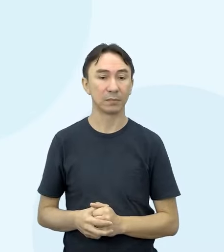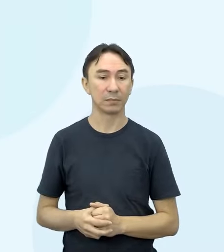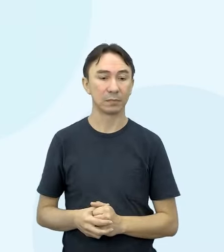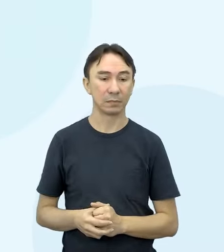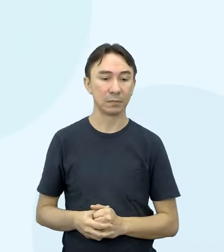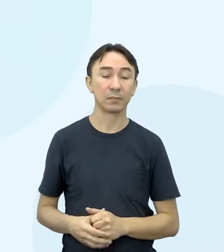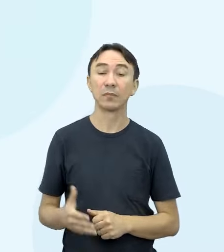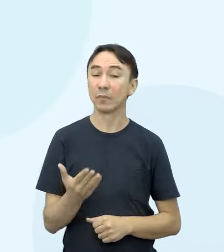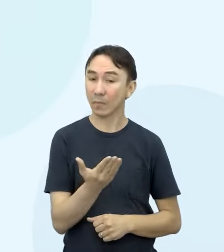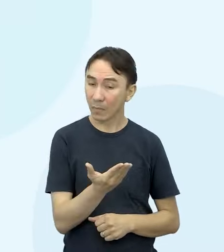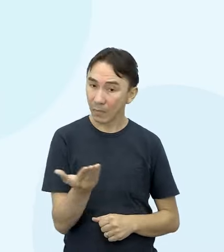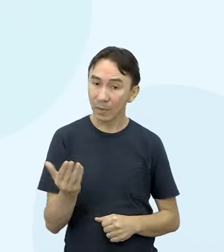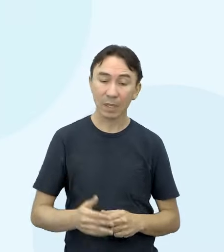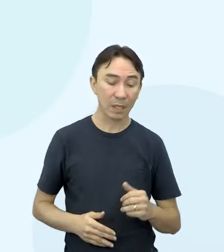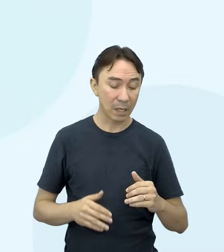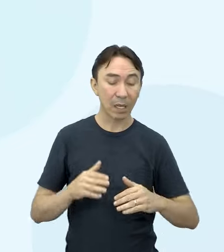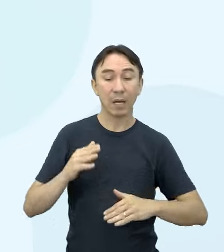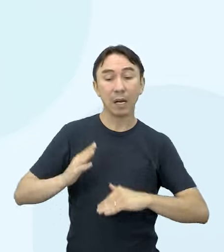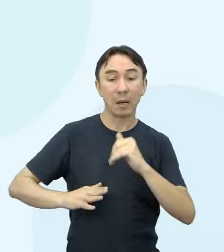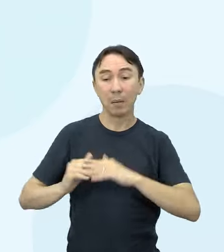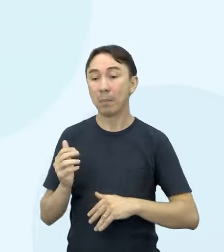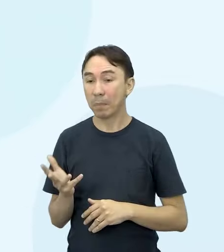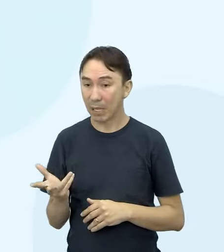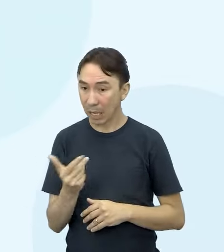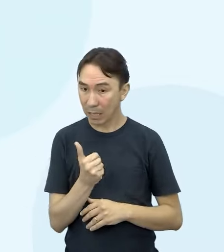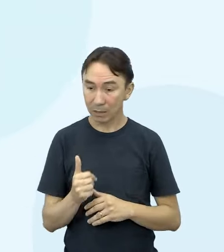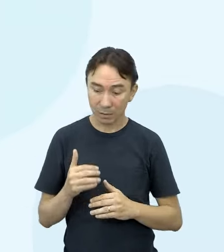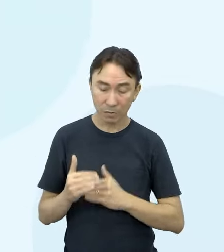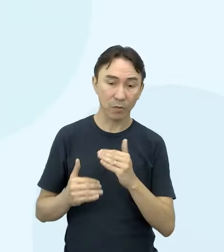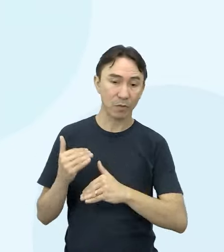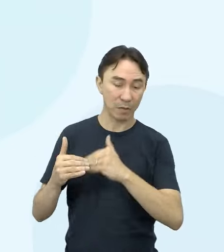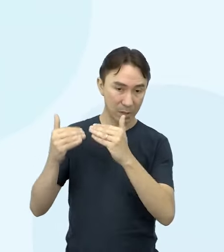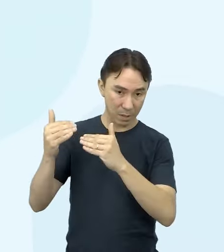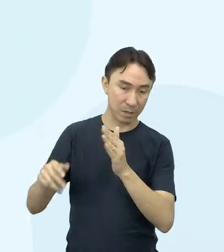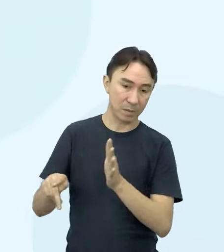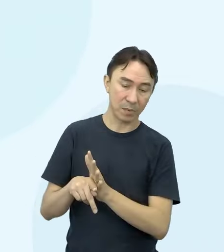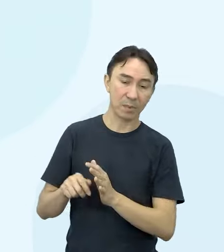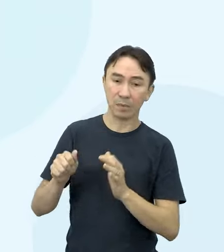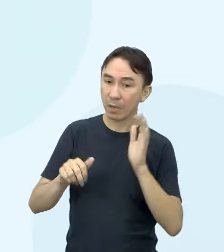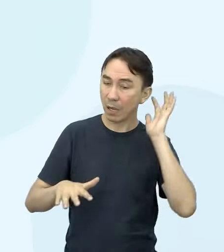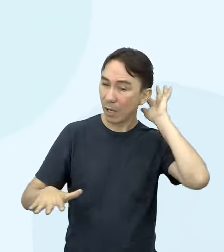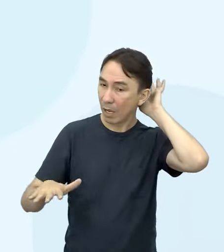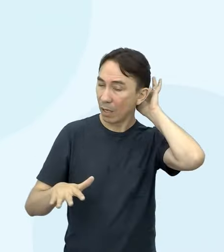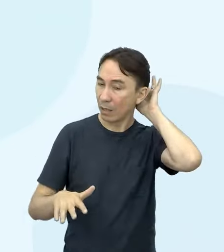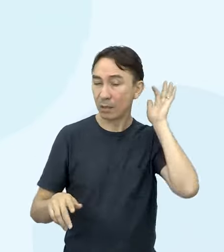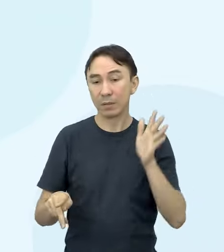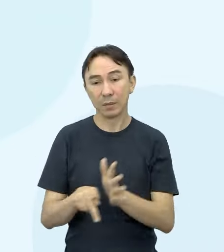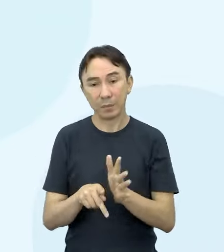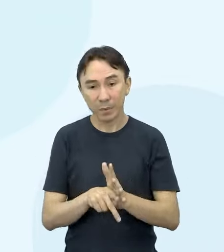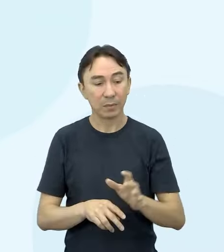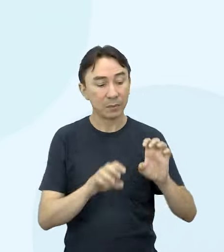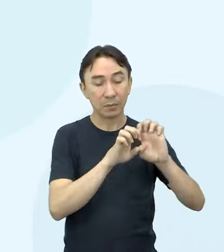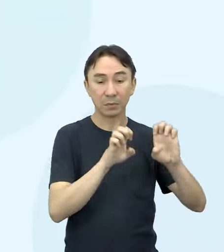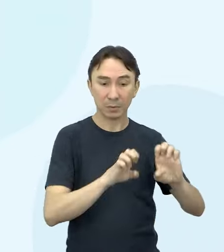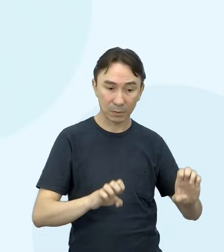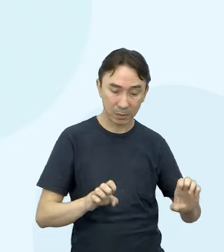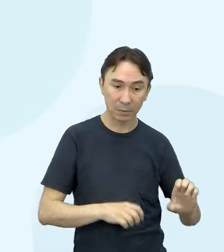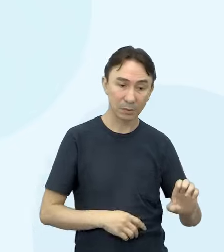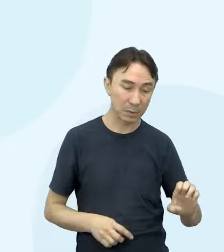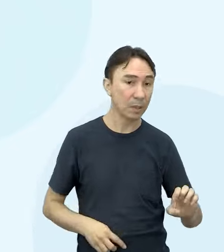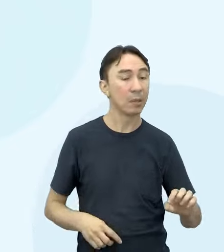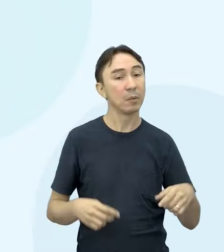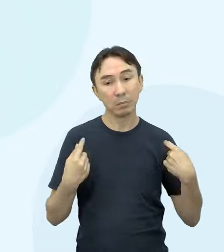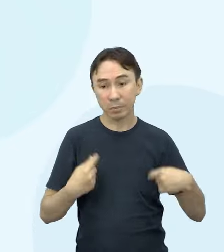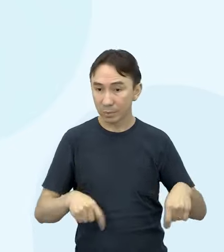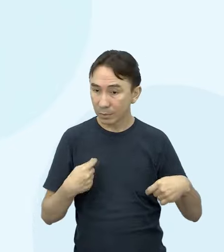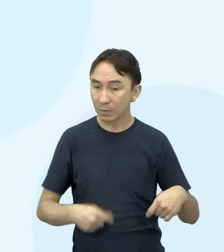você desenvolverá as habilidades da área e dos eixos estruturantes segundo o currículo paulista,